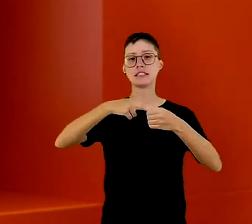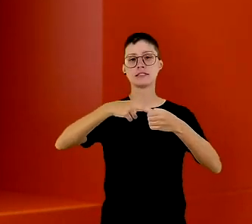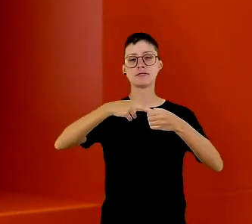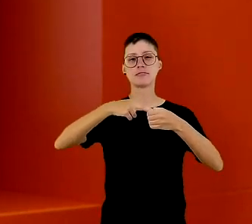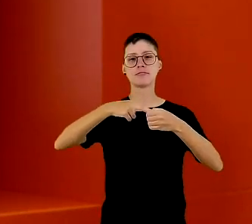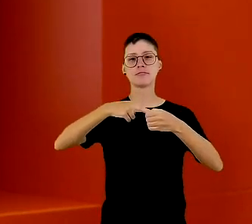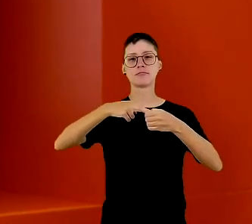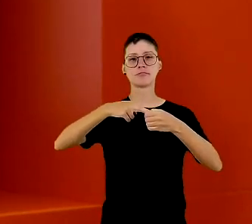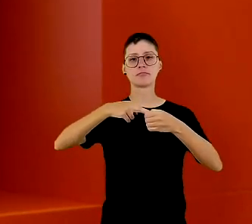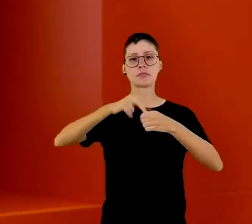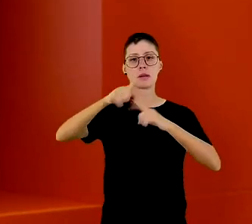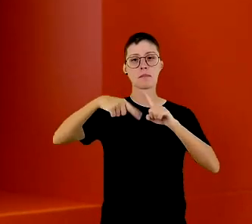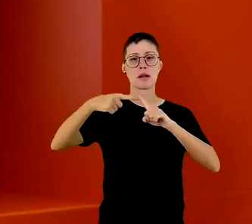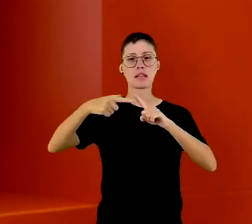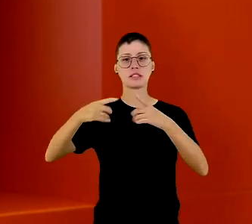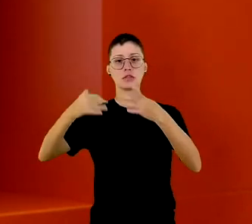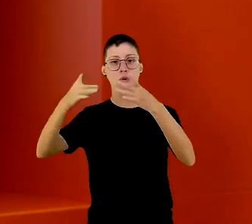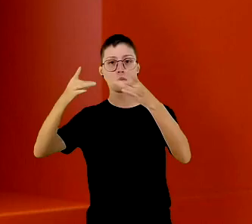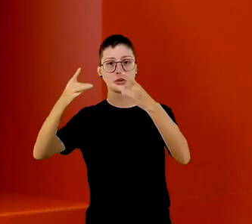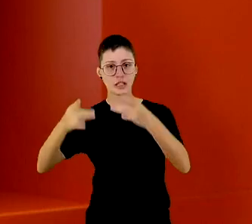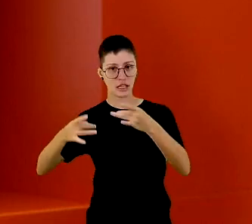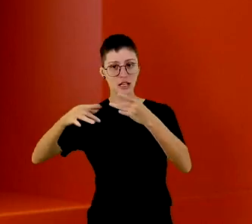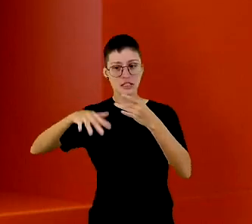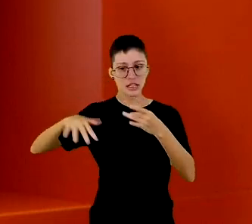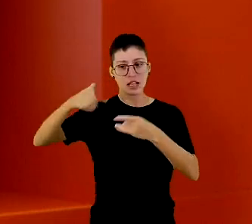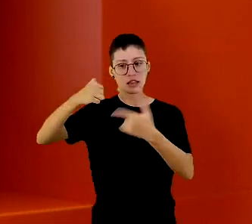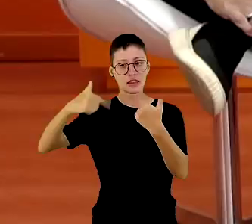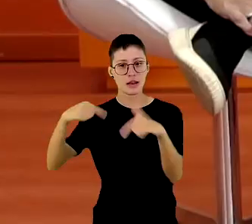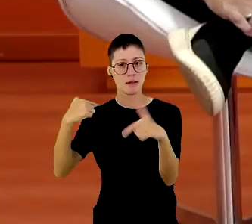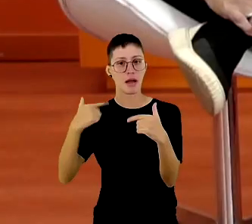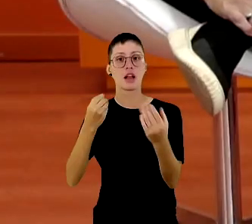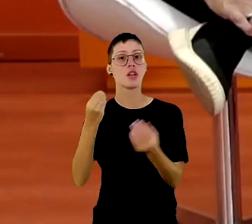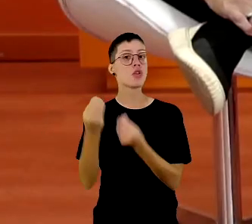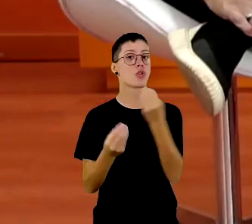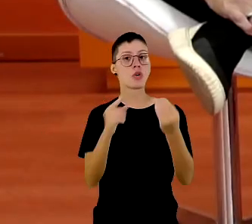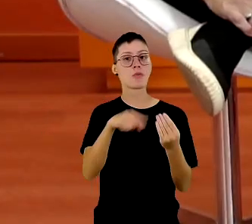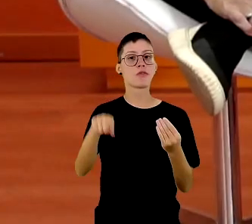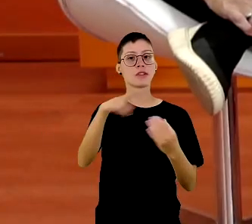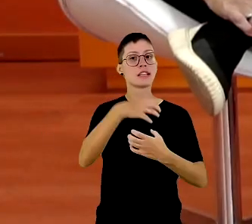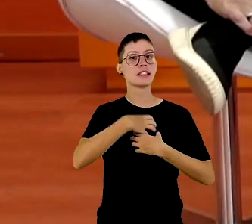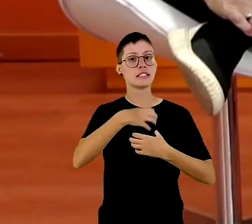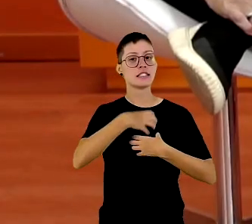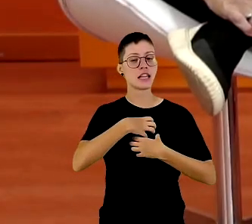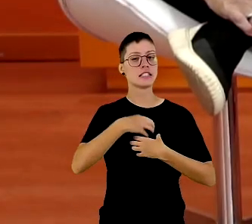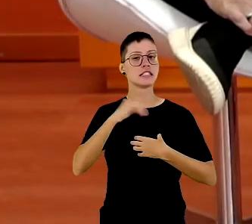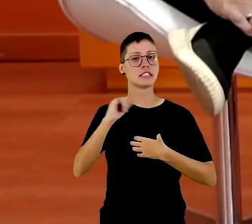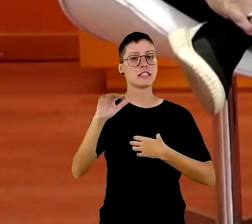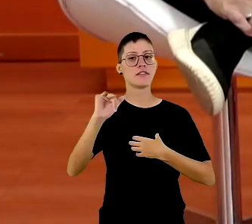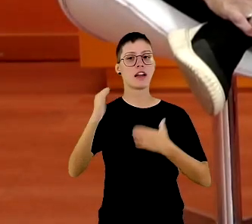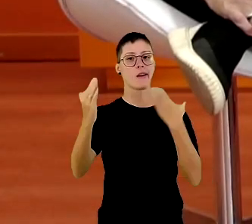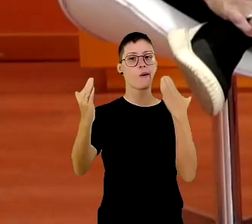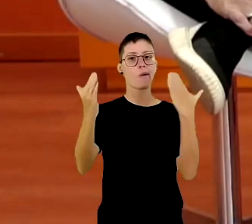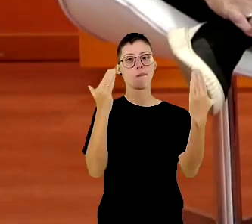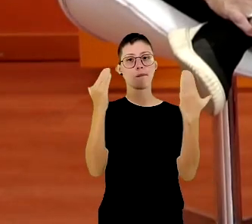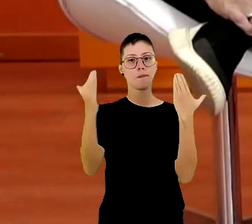os demais players do mercado? Como é que a gente está como Raizen comparando com os demais